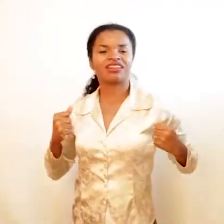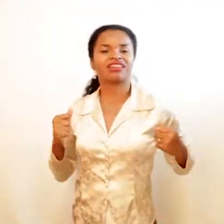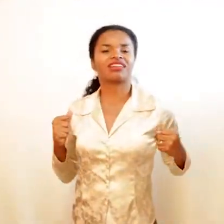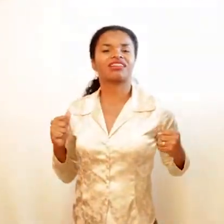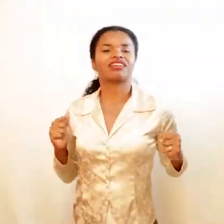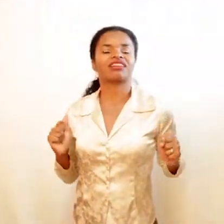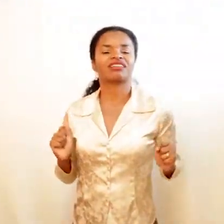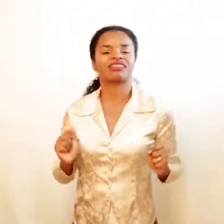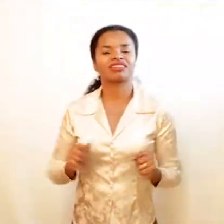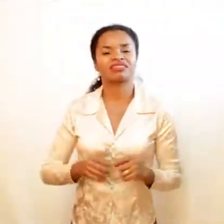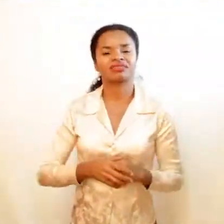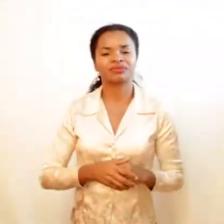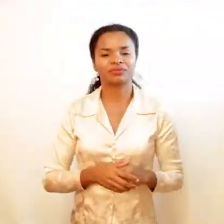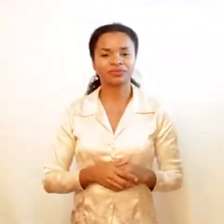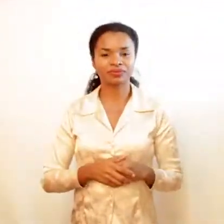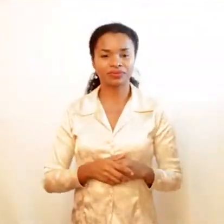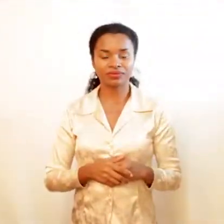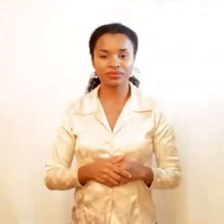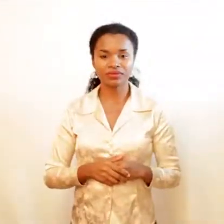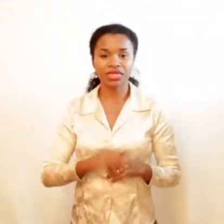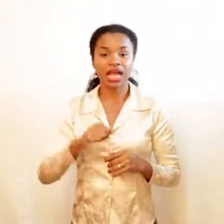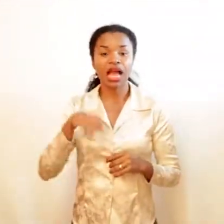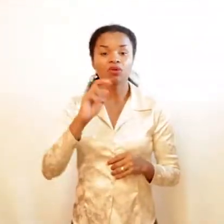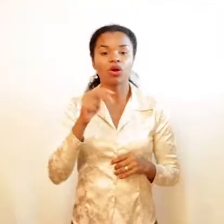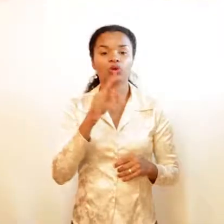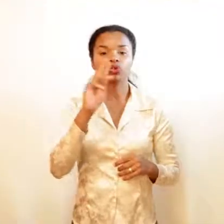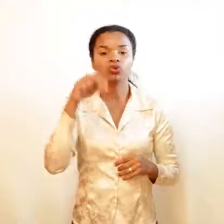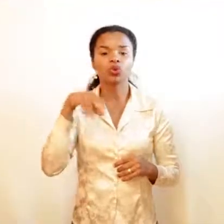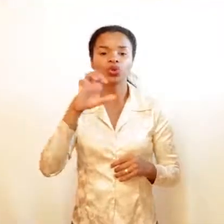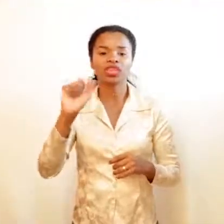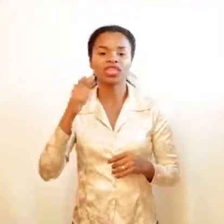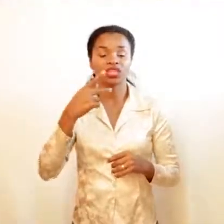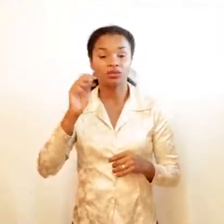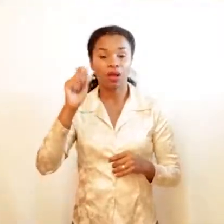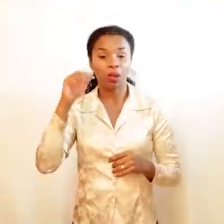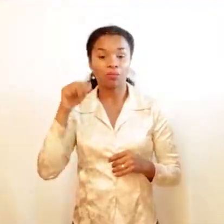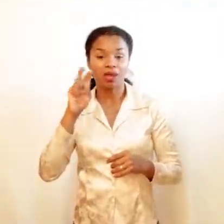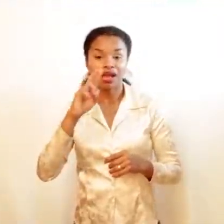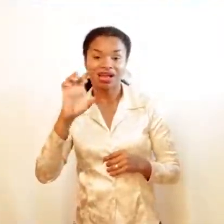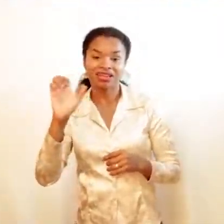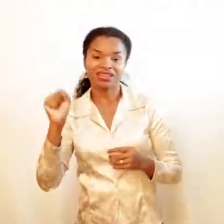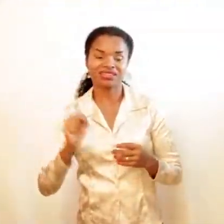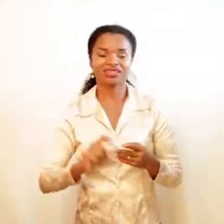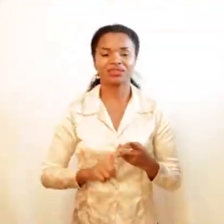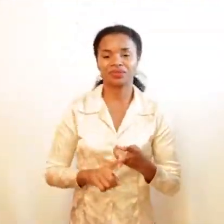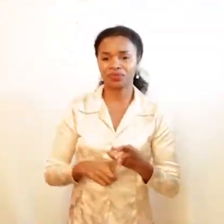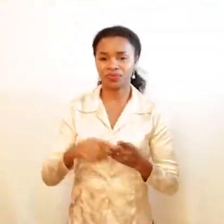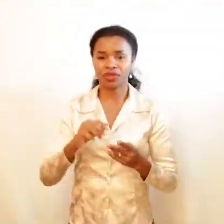exemplo de heroína, a qual torre de Palmares.